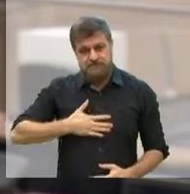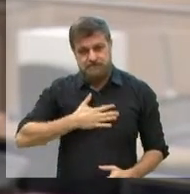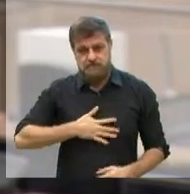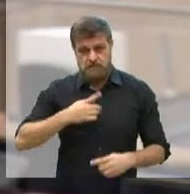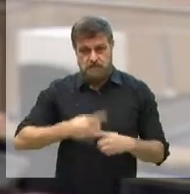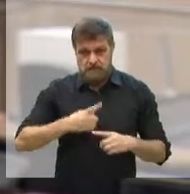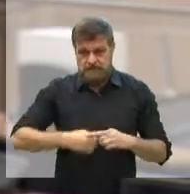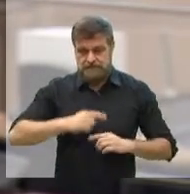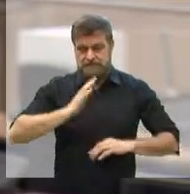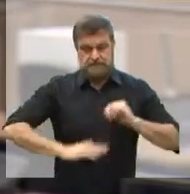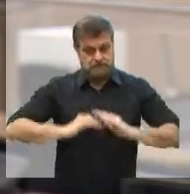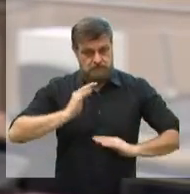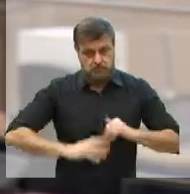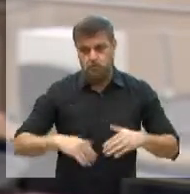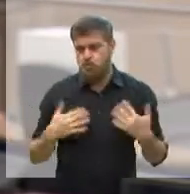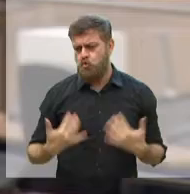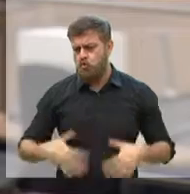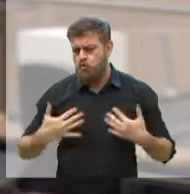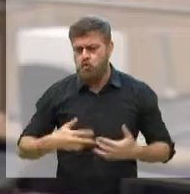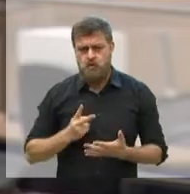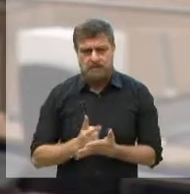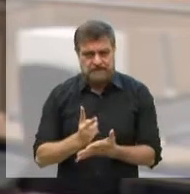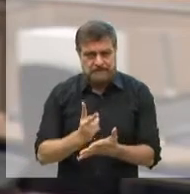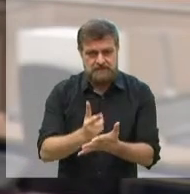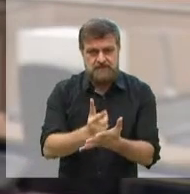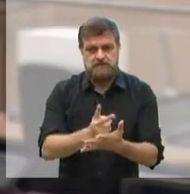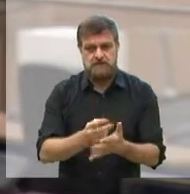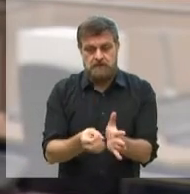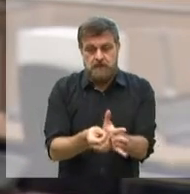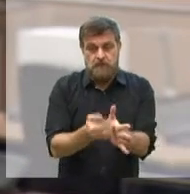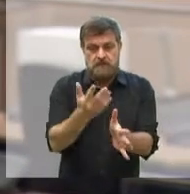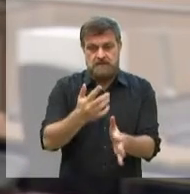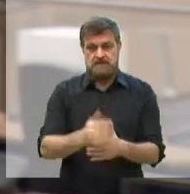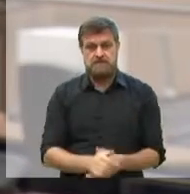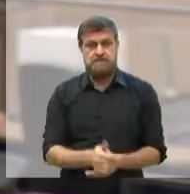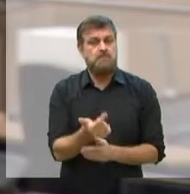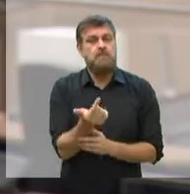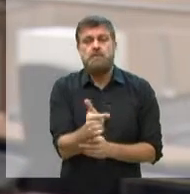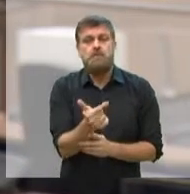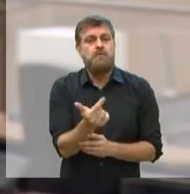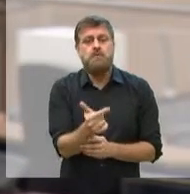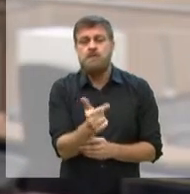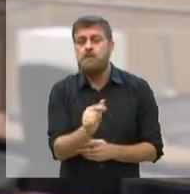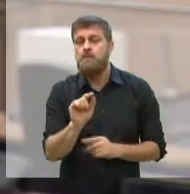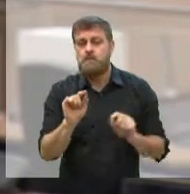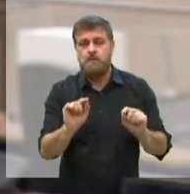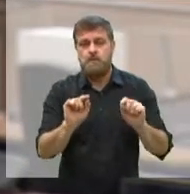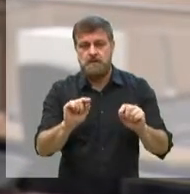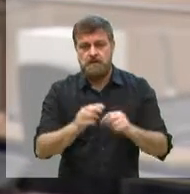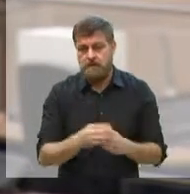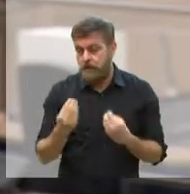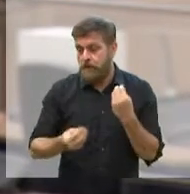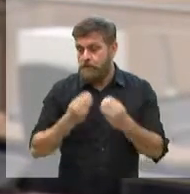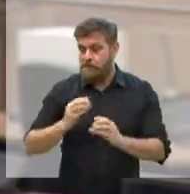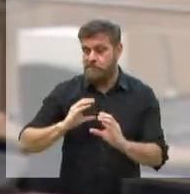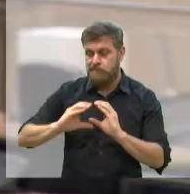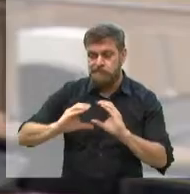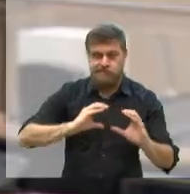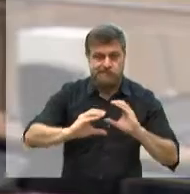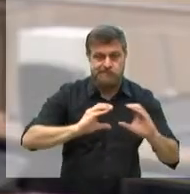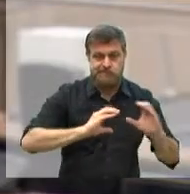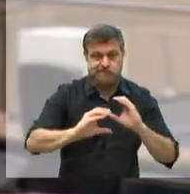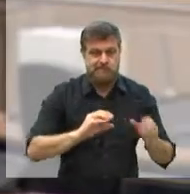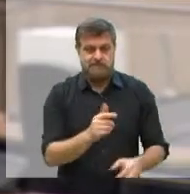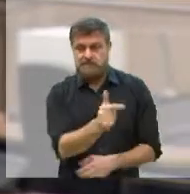os trabalhos são muito grandes, são constantes e muitas vezes nós não temos veículos de comunicação